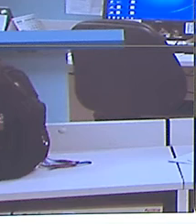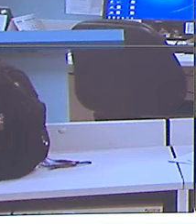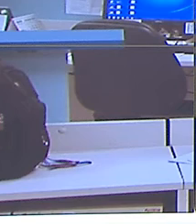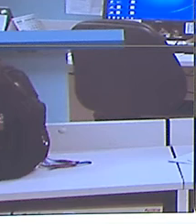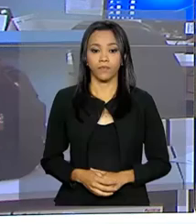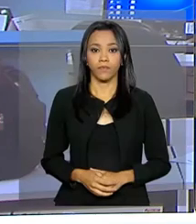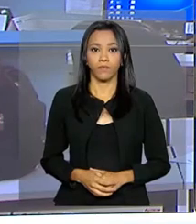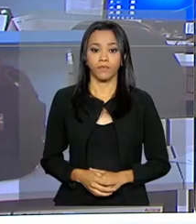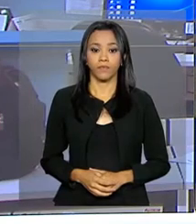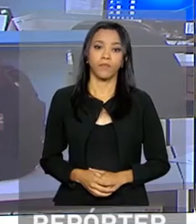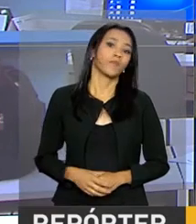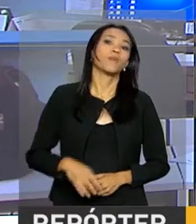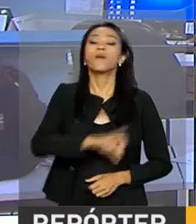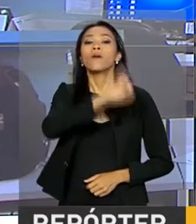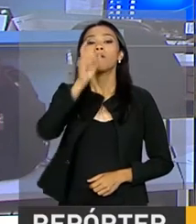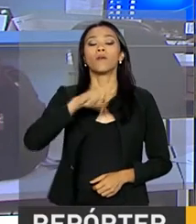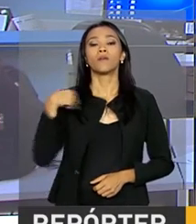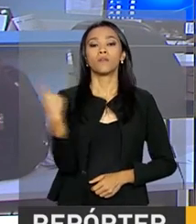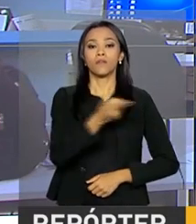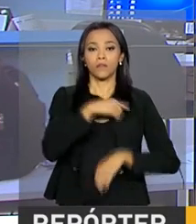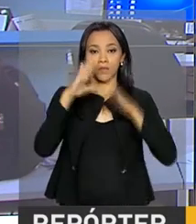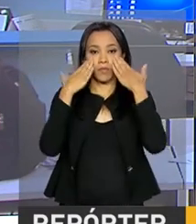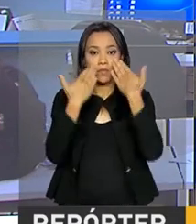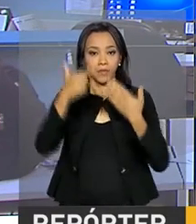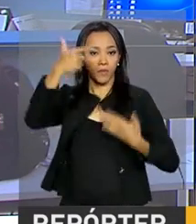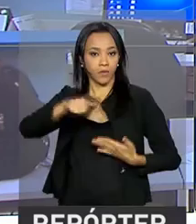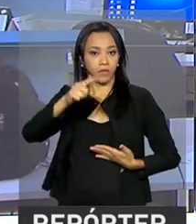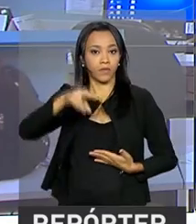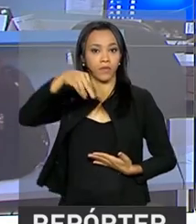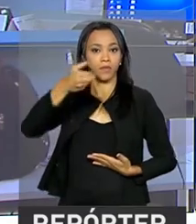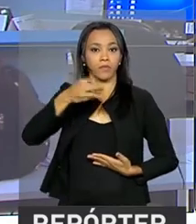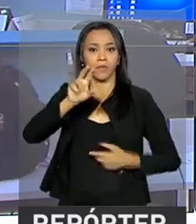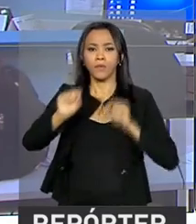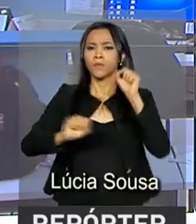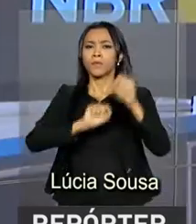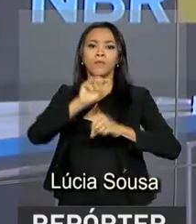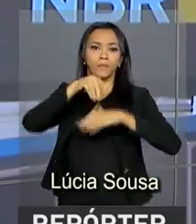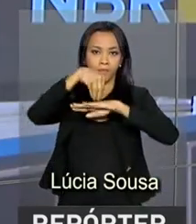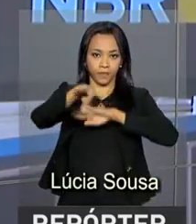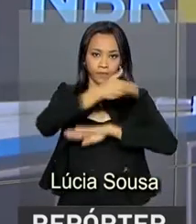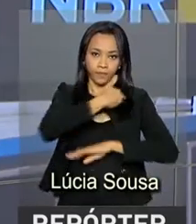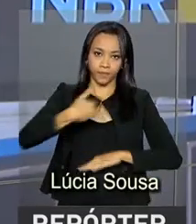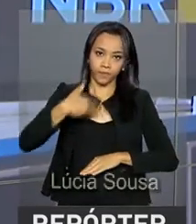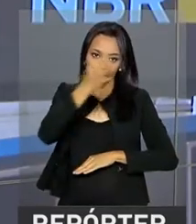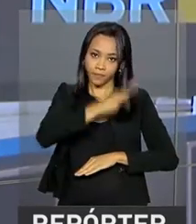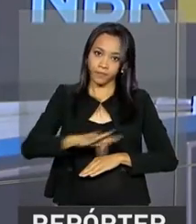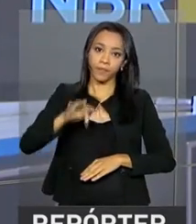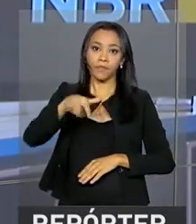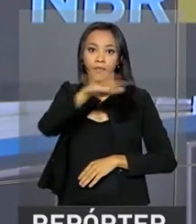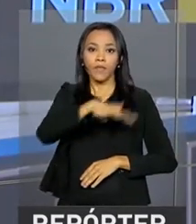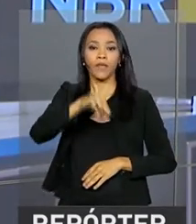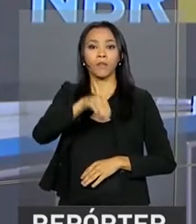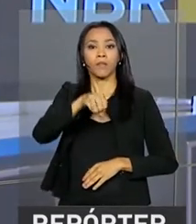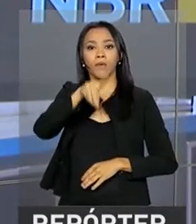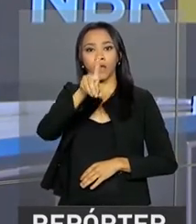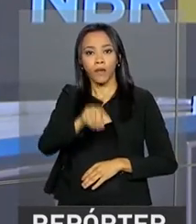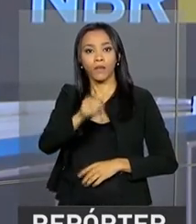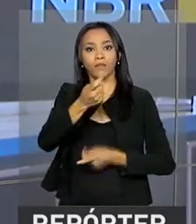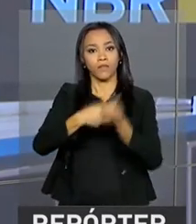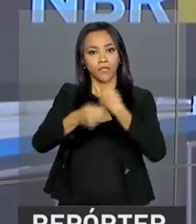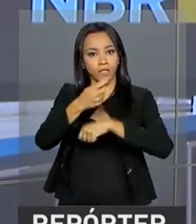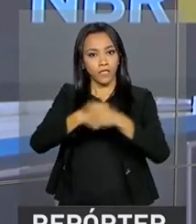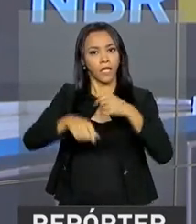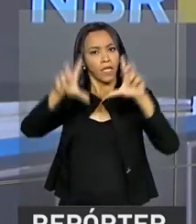lá voltamos com o repórter nbr as notícias do governo federal o mercado financeiro reduziu mais uma vez as